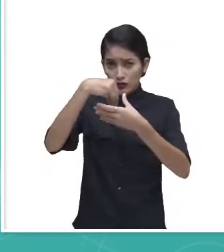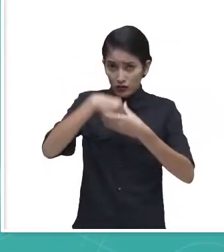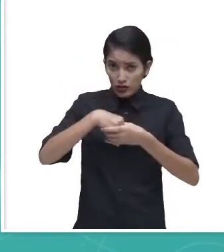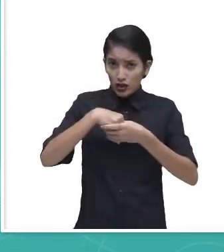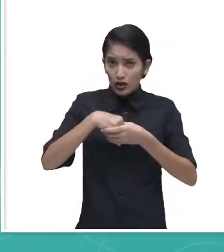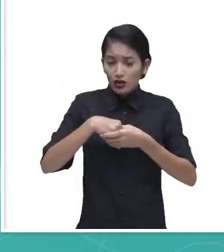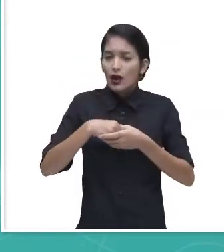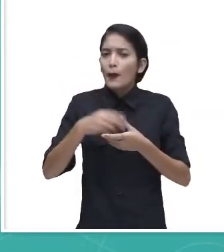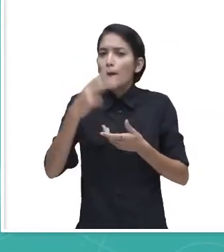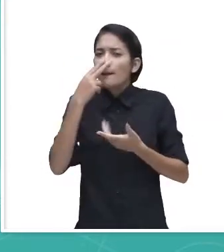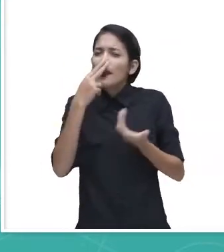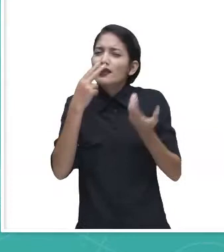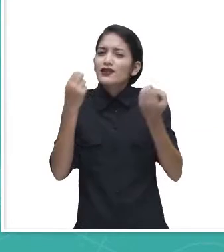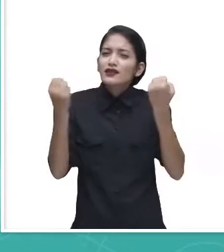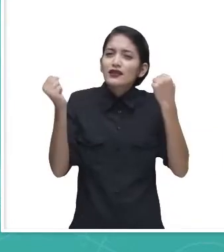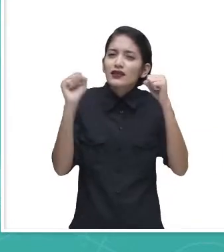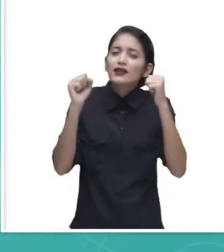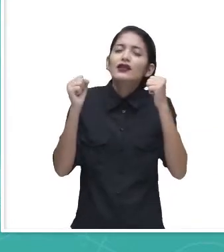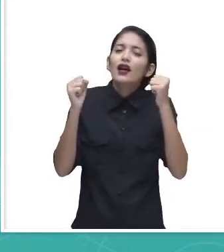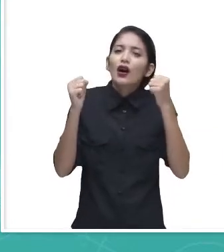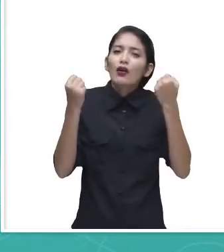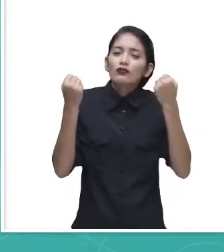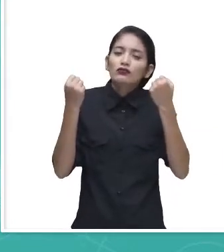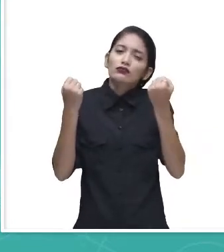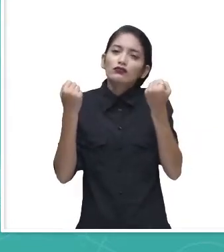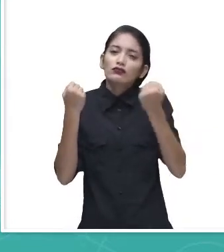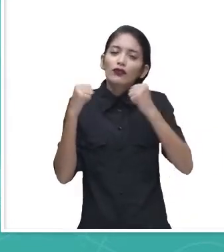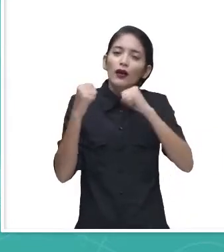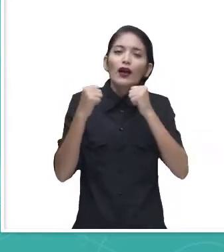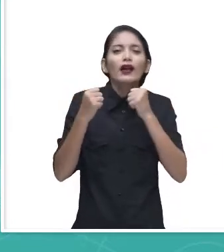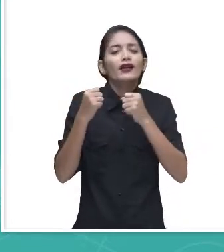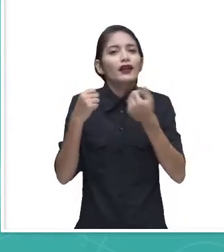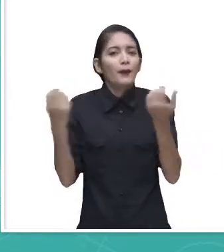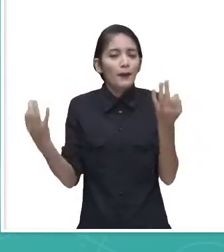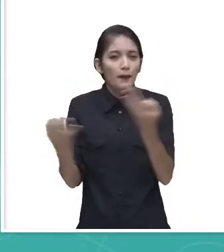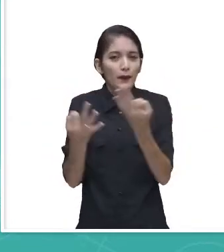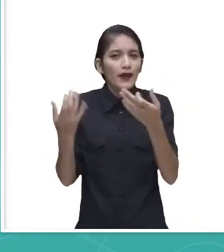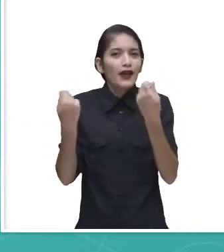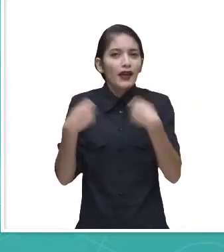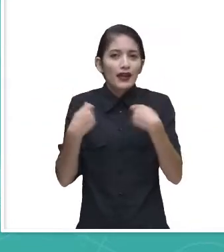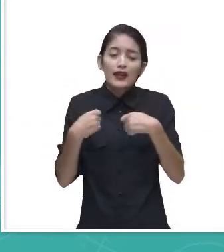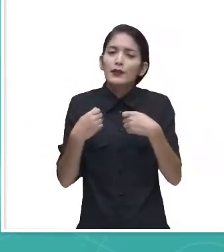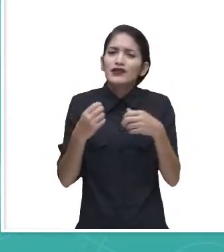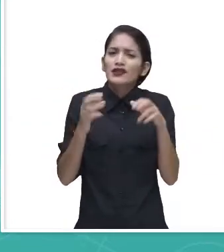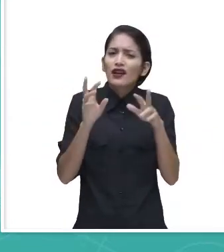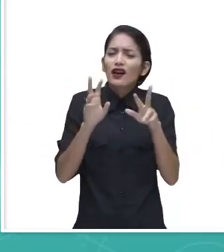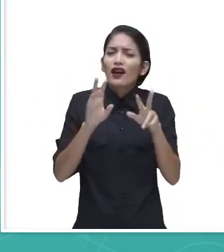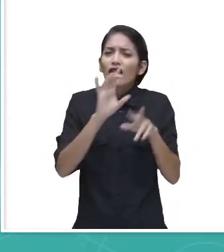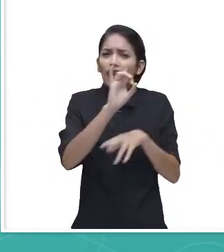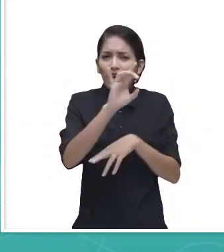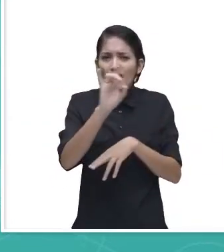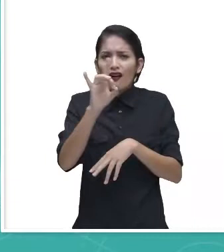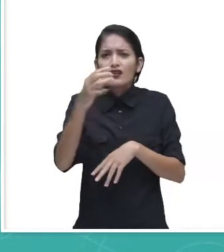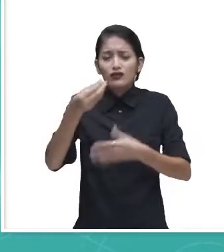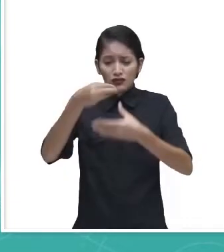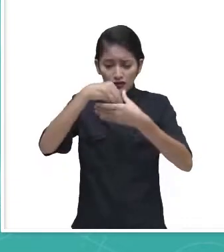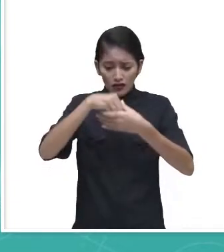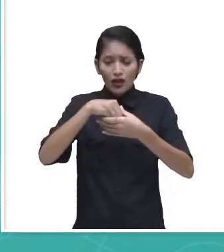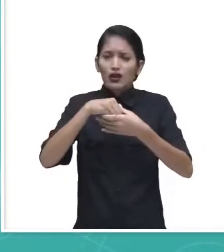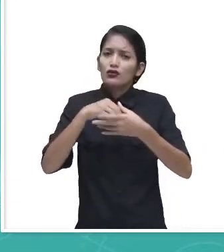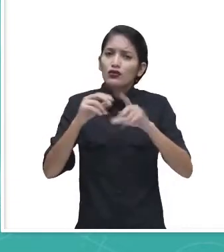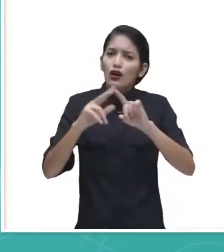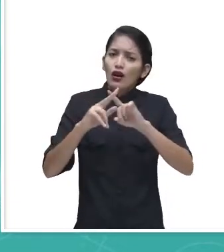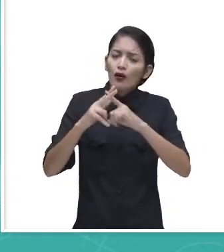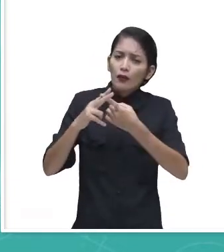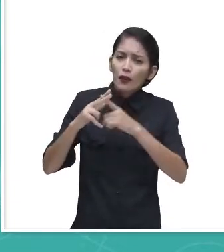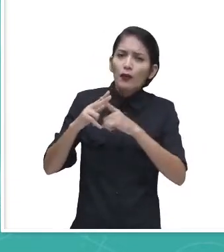uma máquina perfeita, que necessita que cada variável esteja completamente ajustada